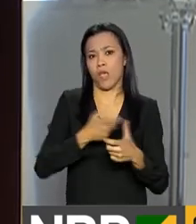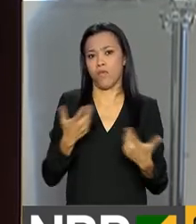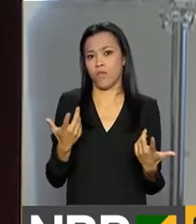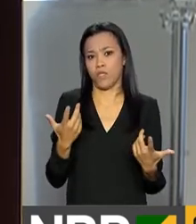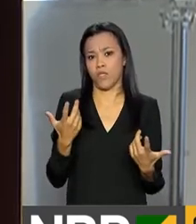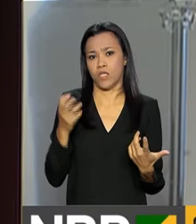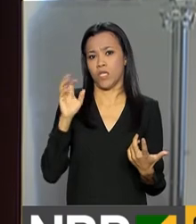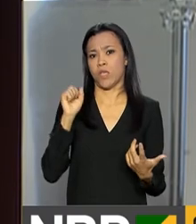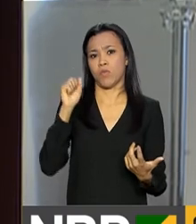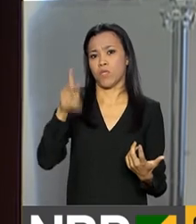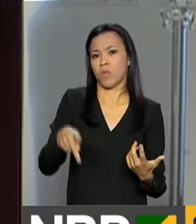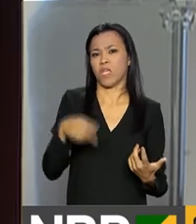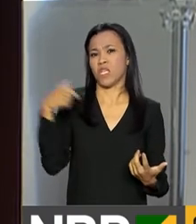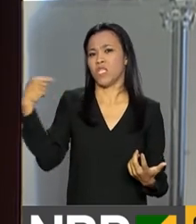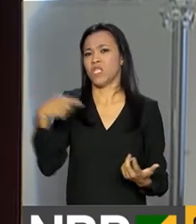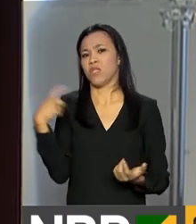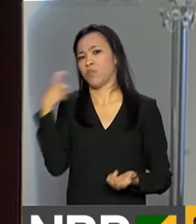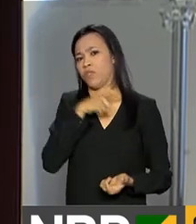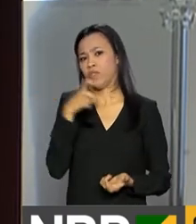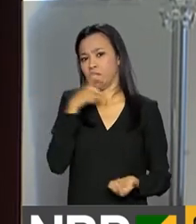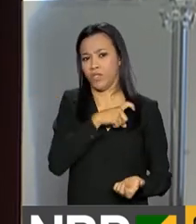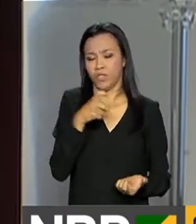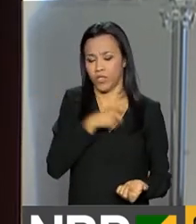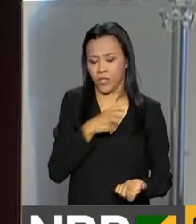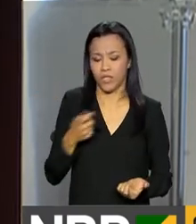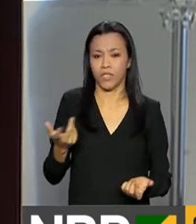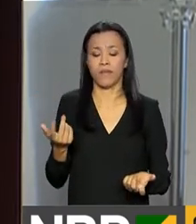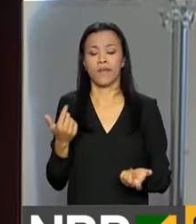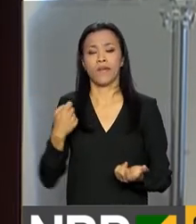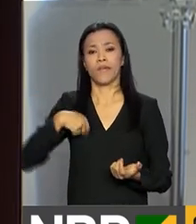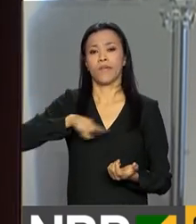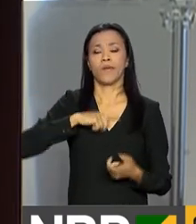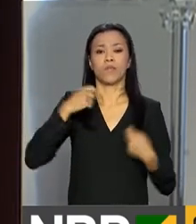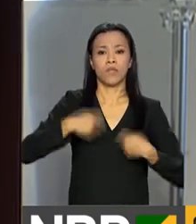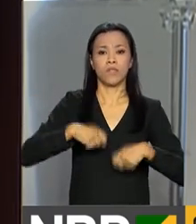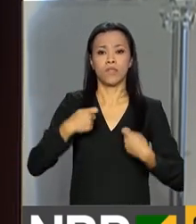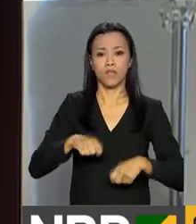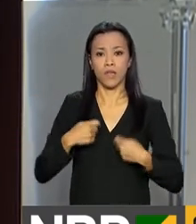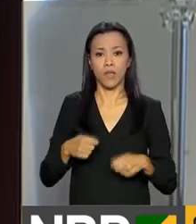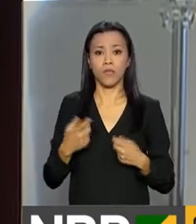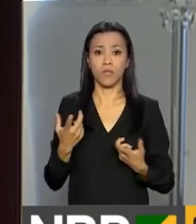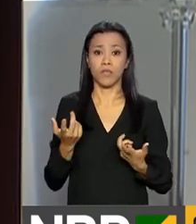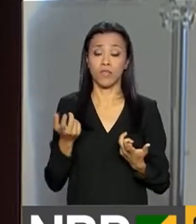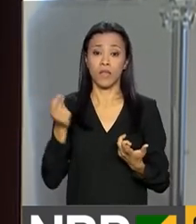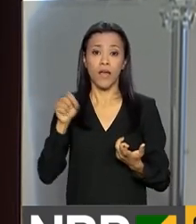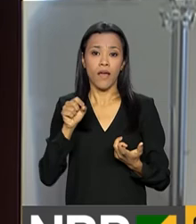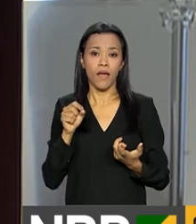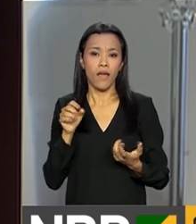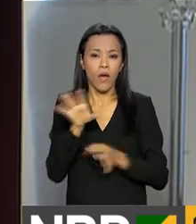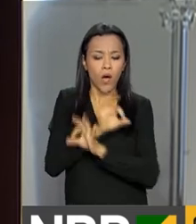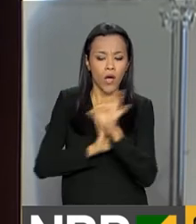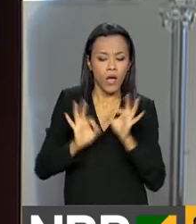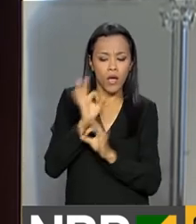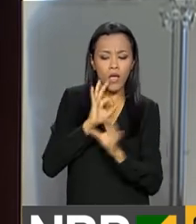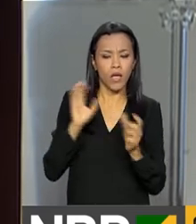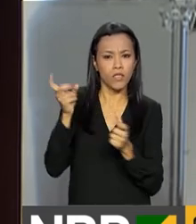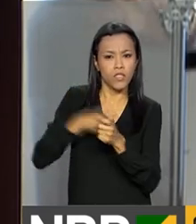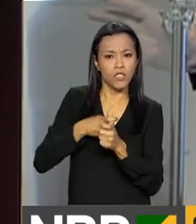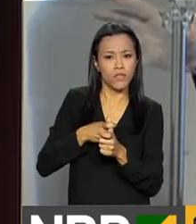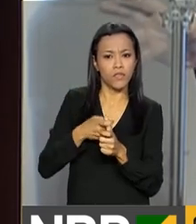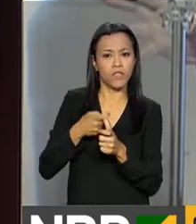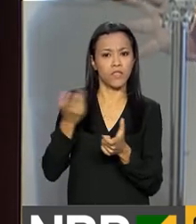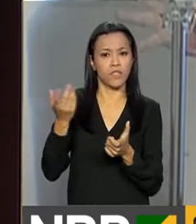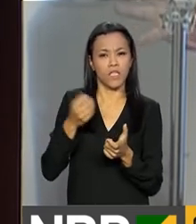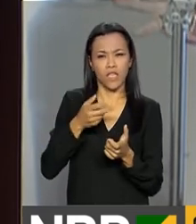isso tudo é uma mentira, que nós precisamos auditar a dívida pública brasileira, todos esses que